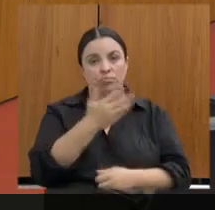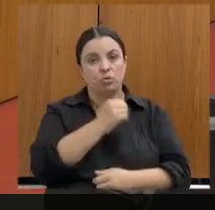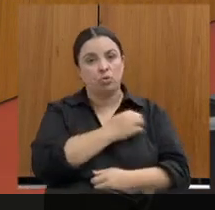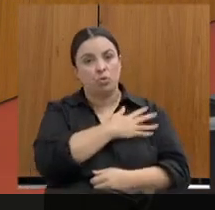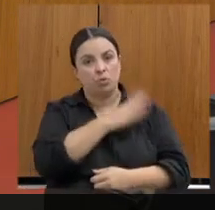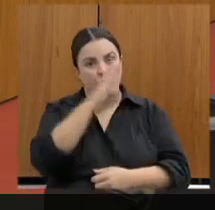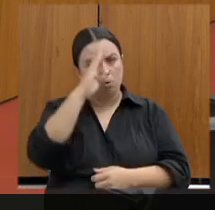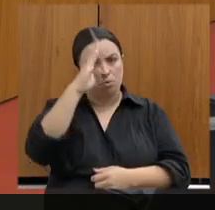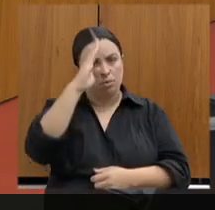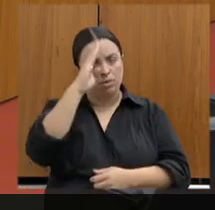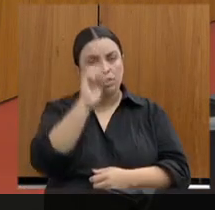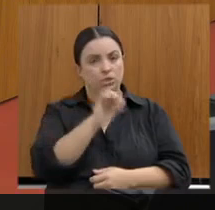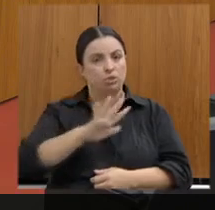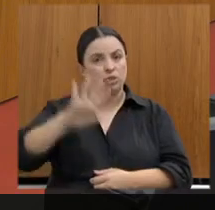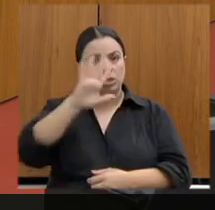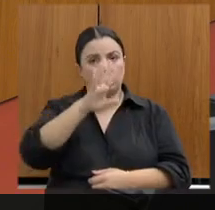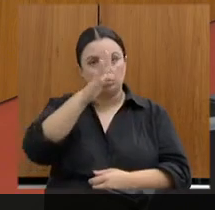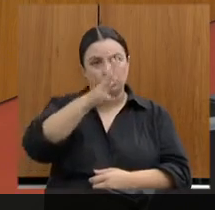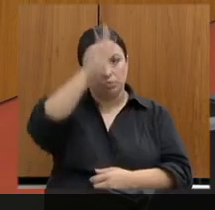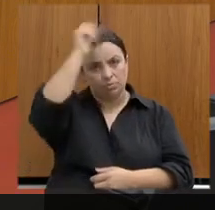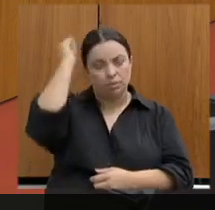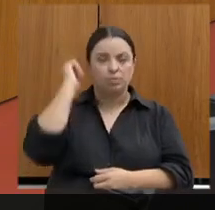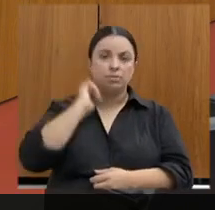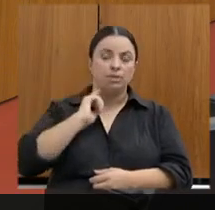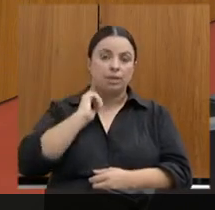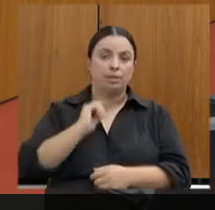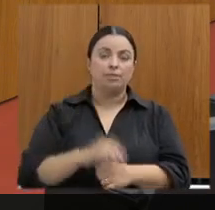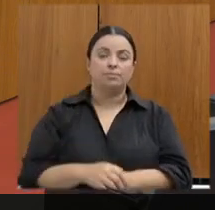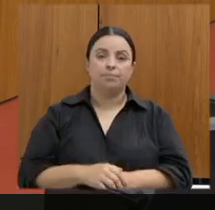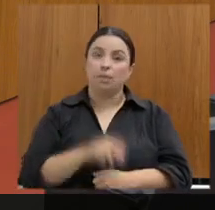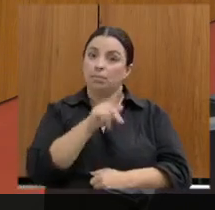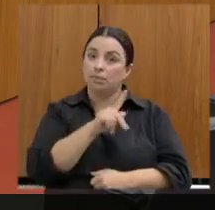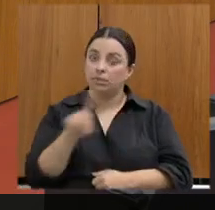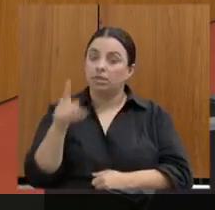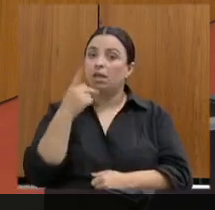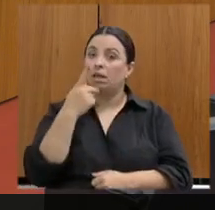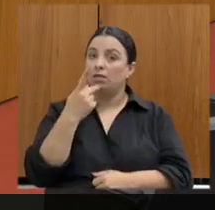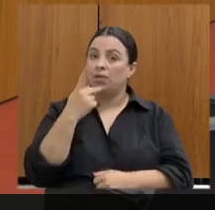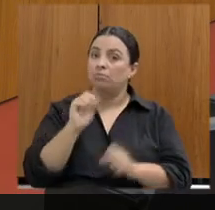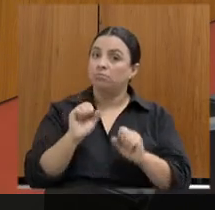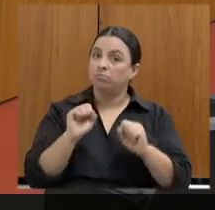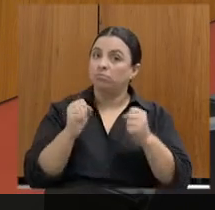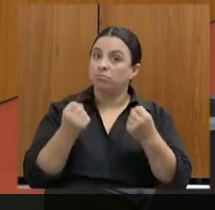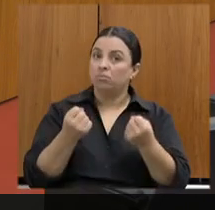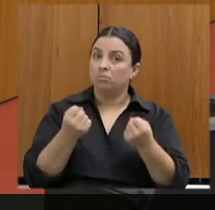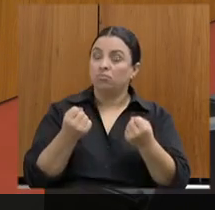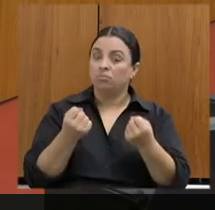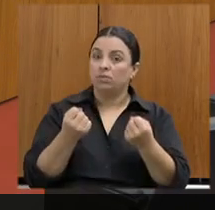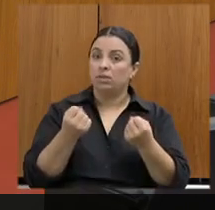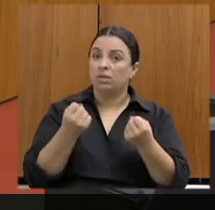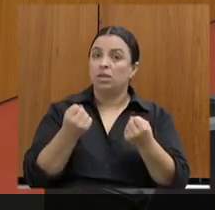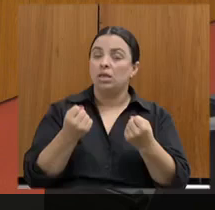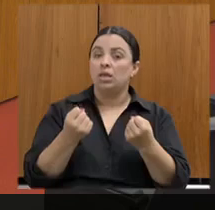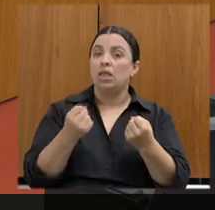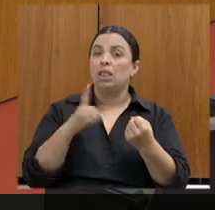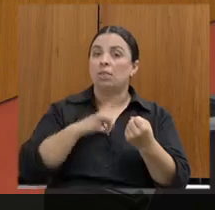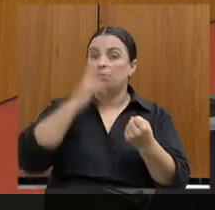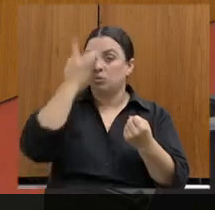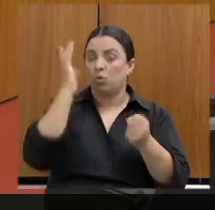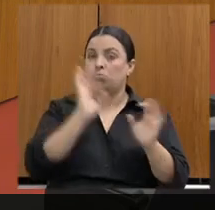comandante-geral do Corpo de Bombeiros Militar da presidência registra também que acompanha que os trabalhos a comissão